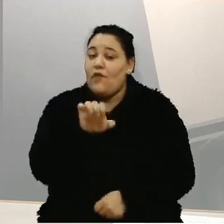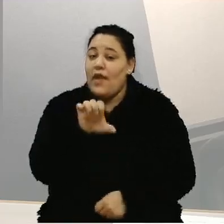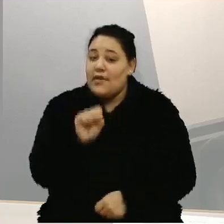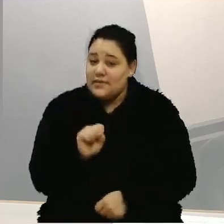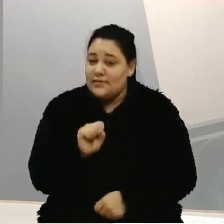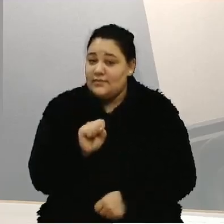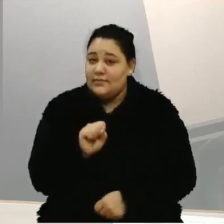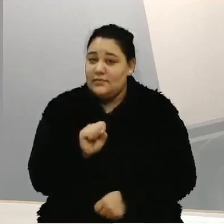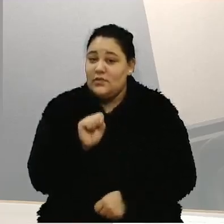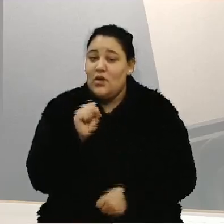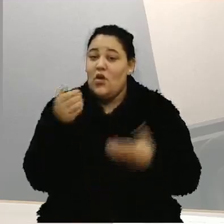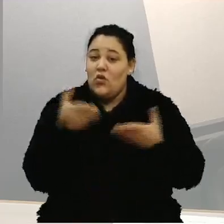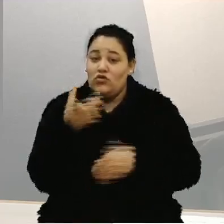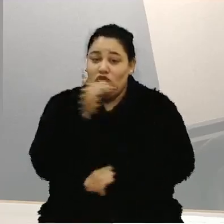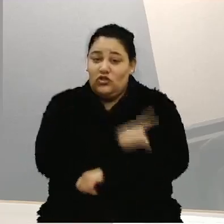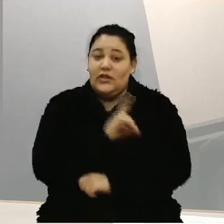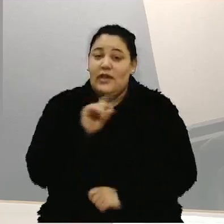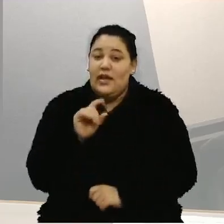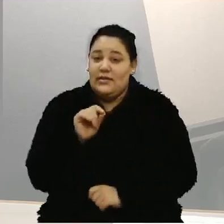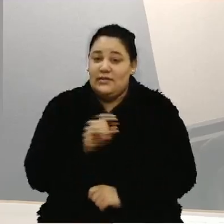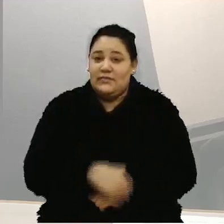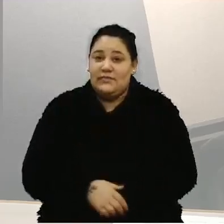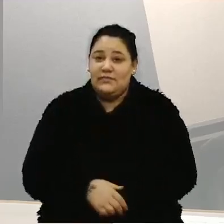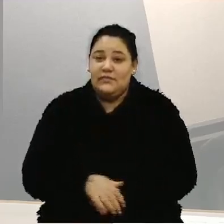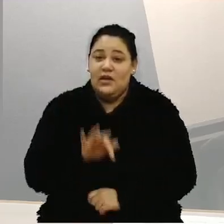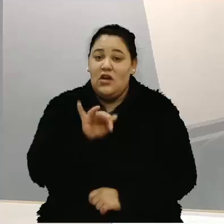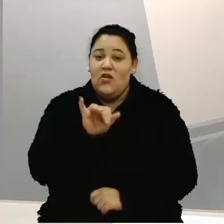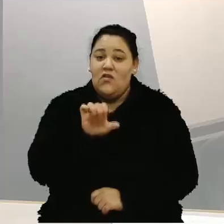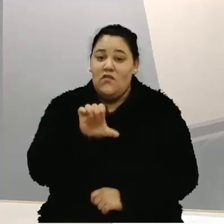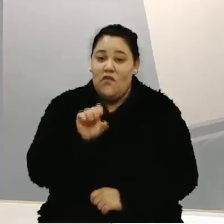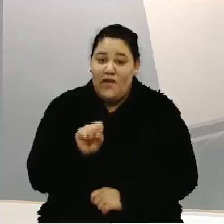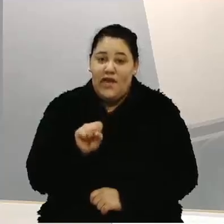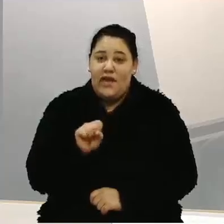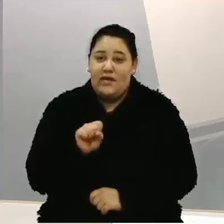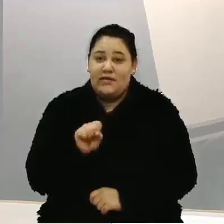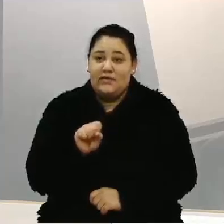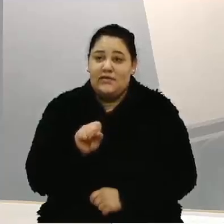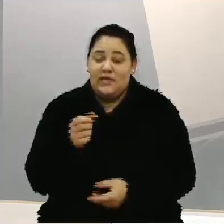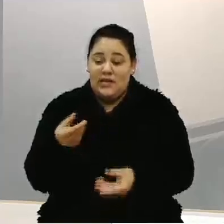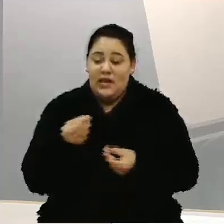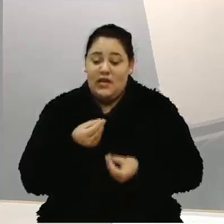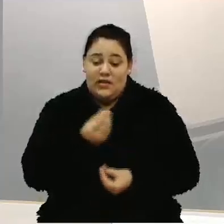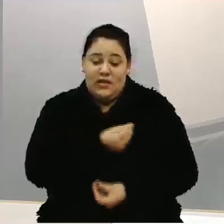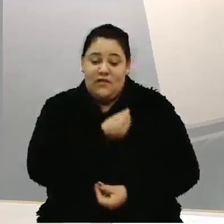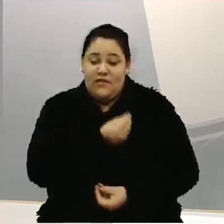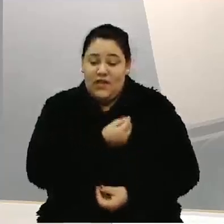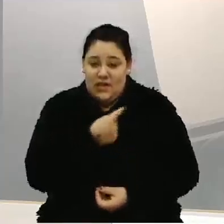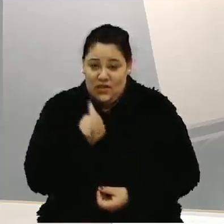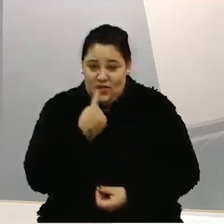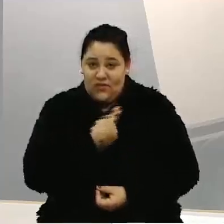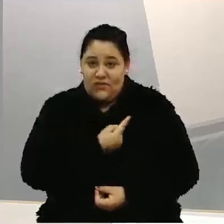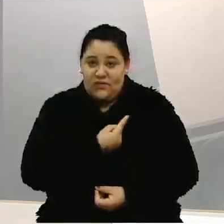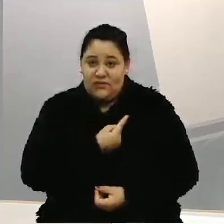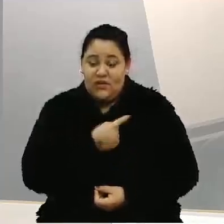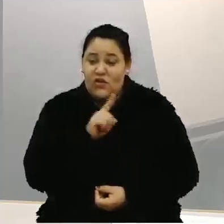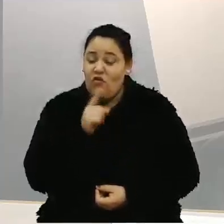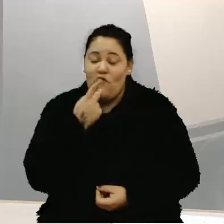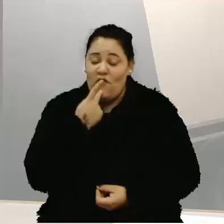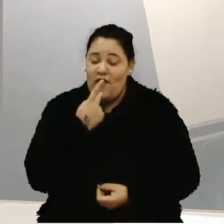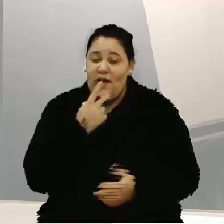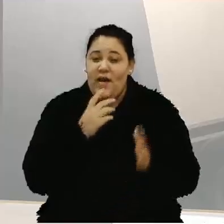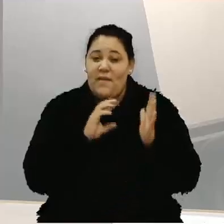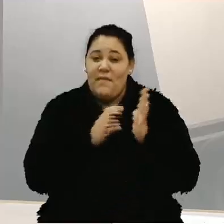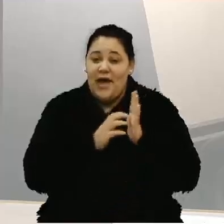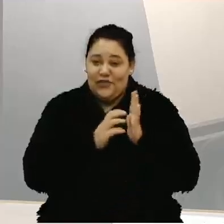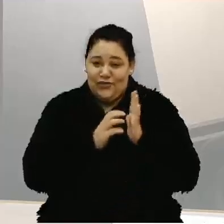Hoje é dia 10. O FIES foi colocado na vida da gente, que nem que fosse, não vou falar de partido de novo, que nem